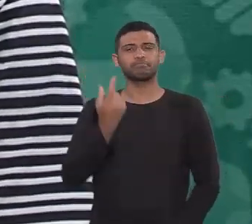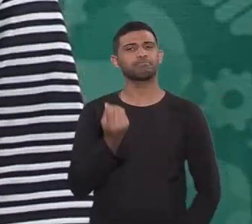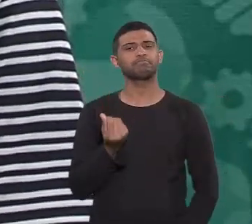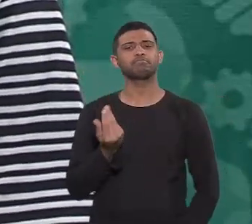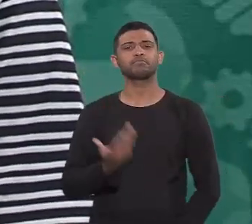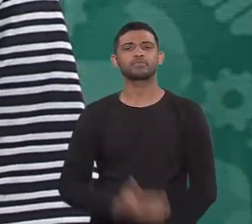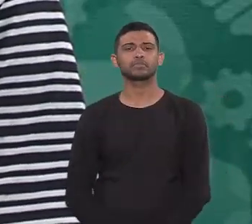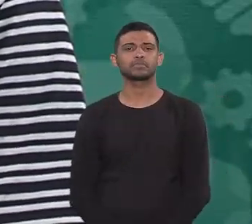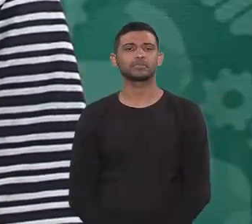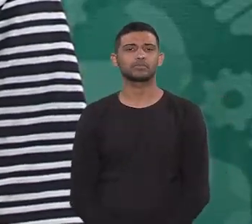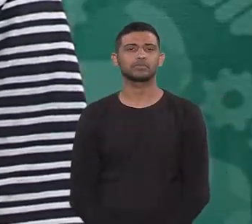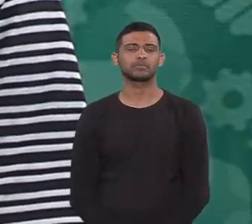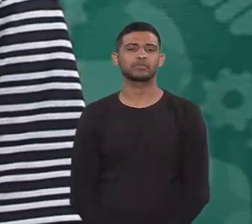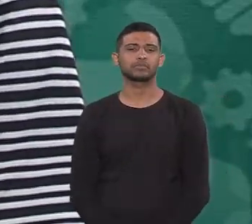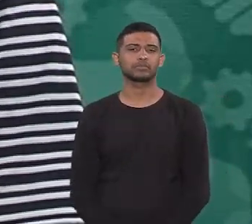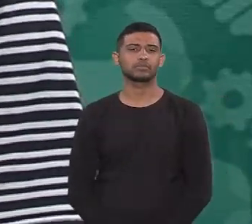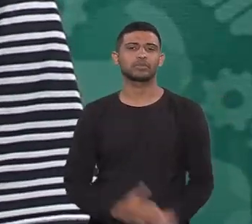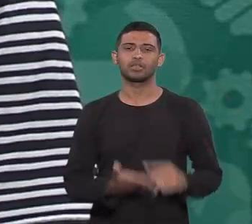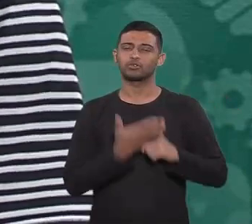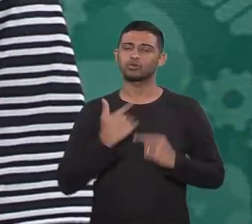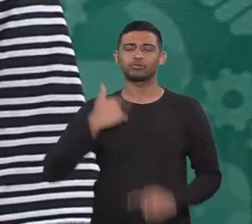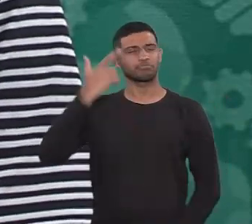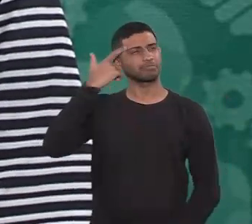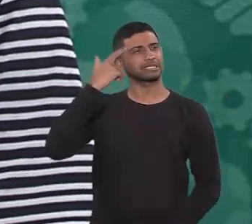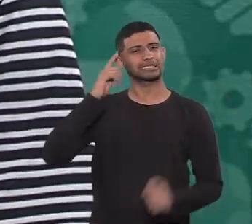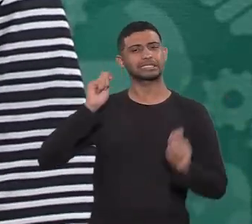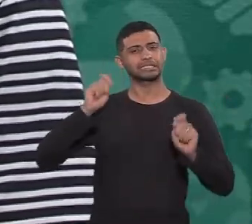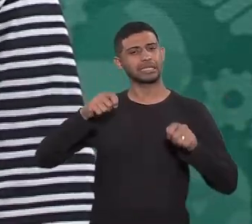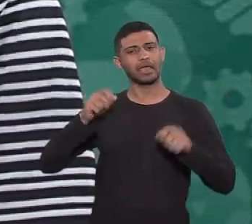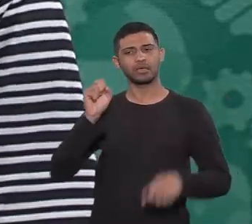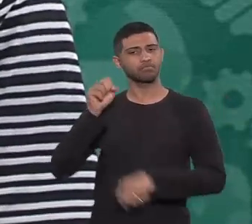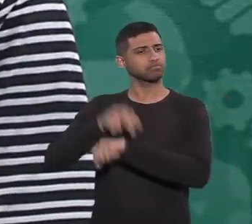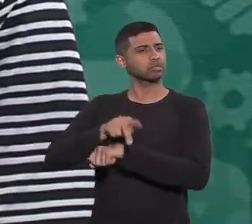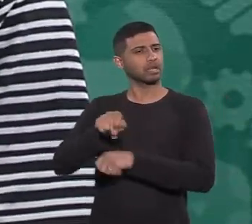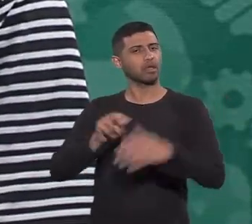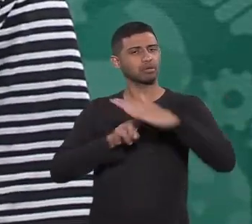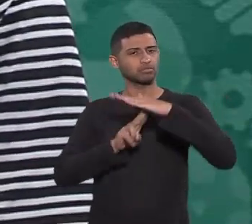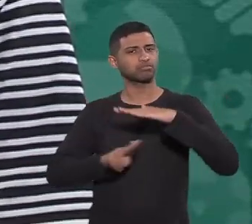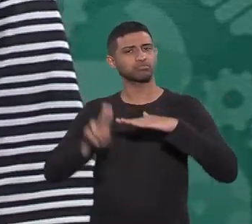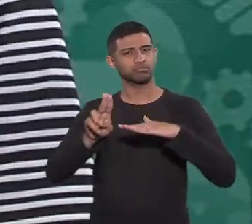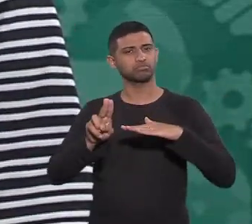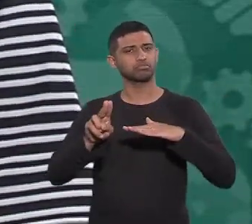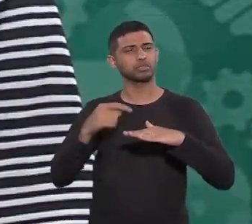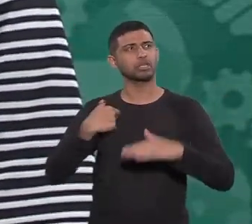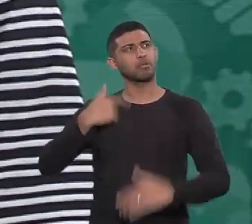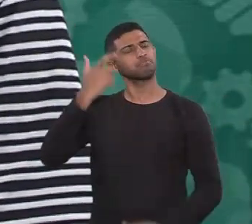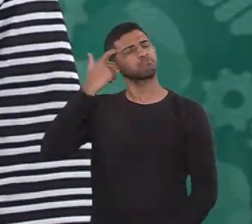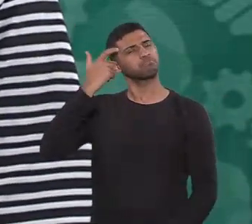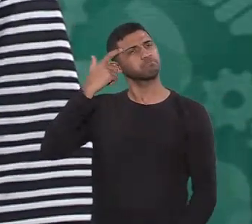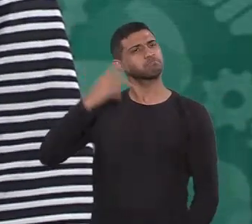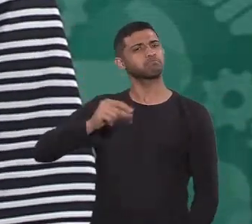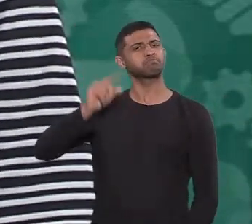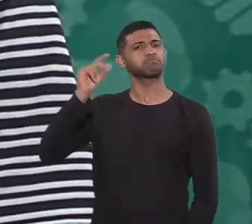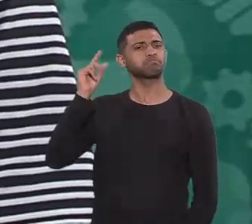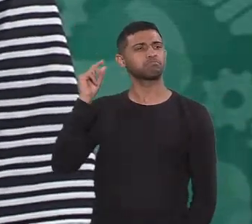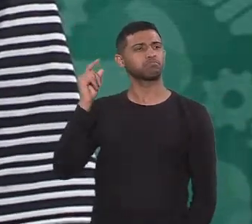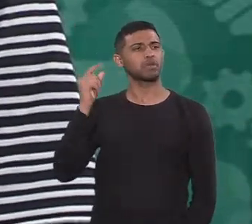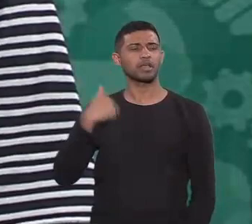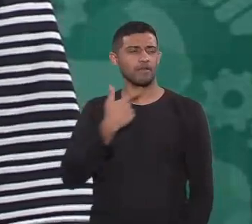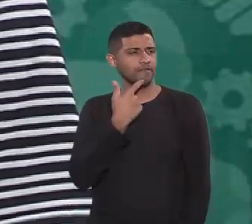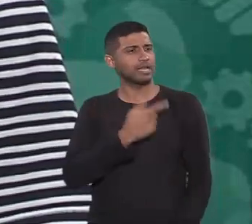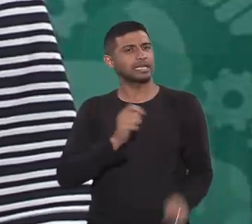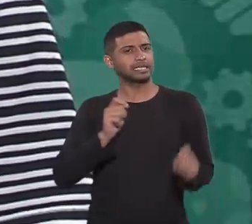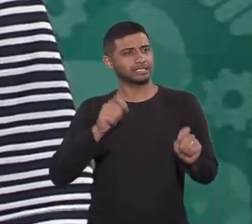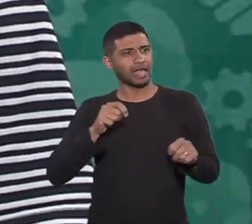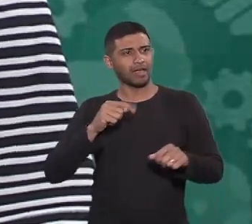pensar sobre a possibilidade de entrar na universidade. E eu que já vinha com essa ideia, a gente foi lá e